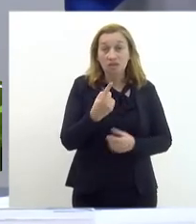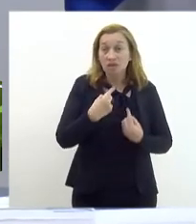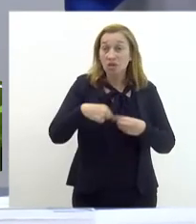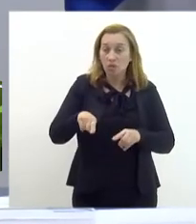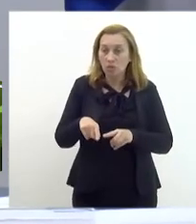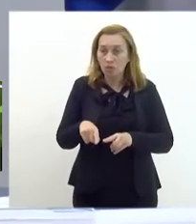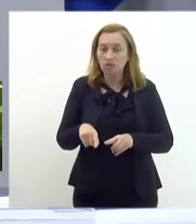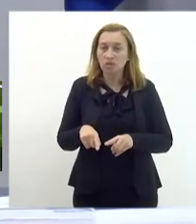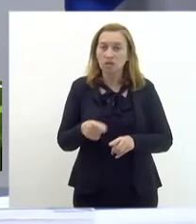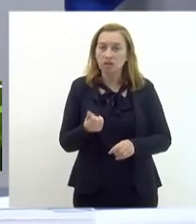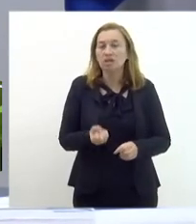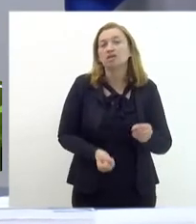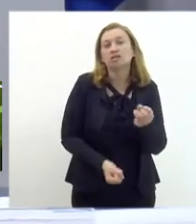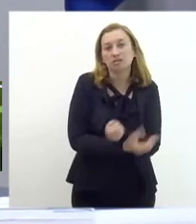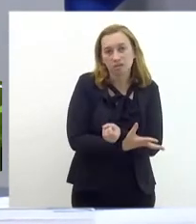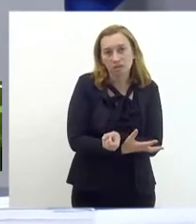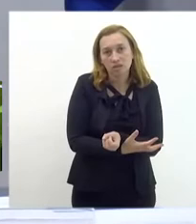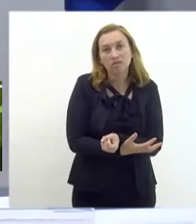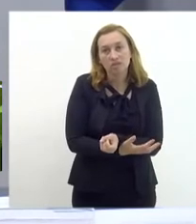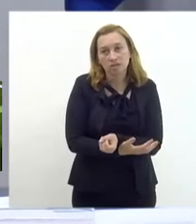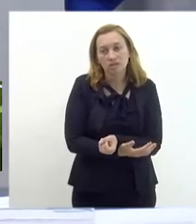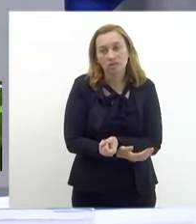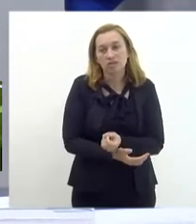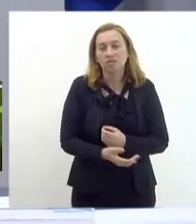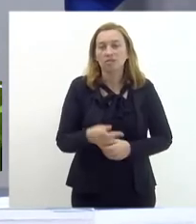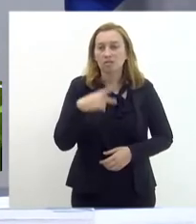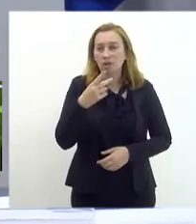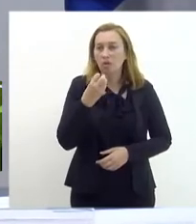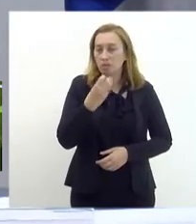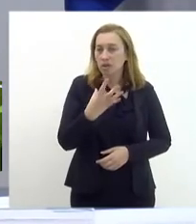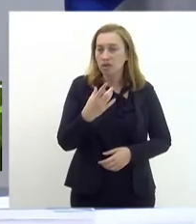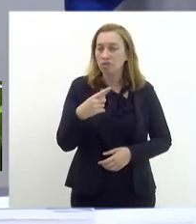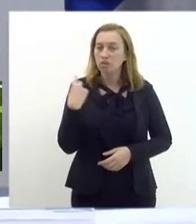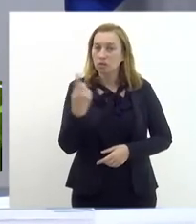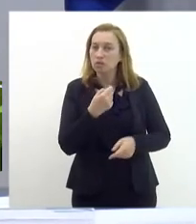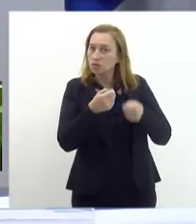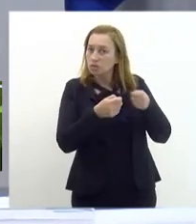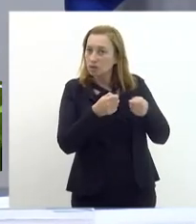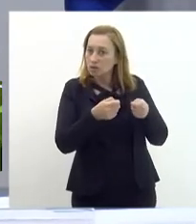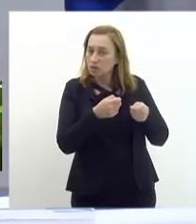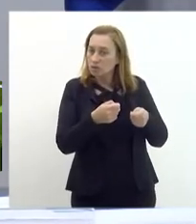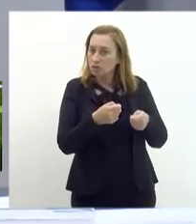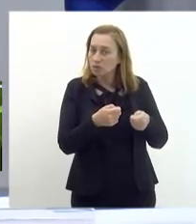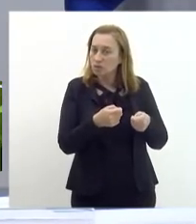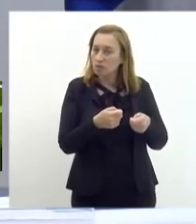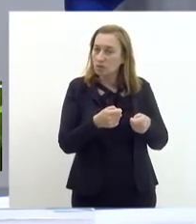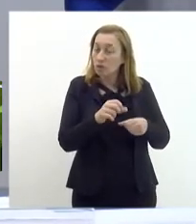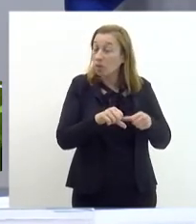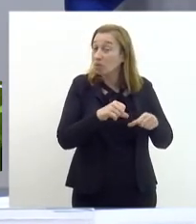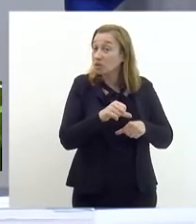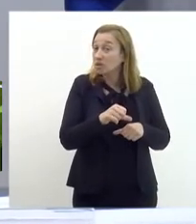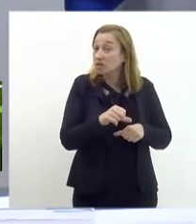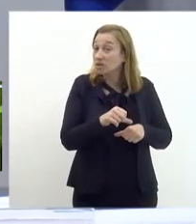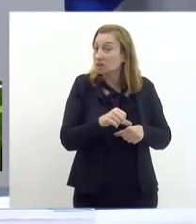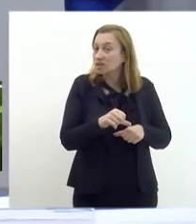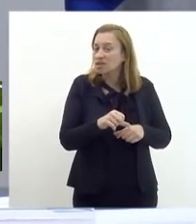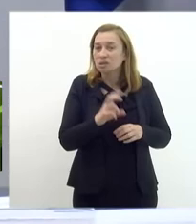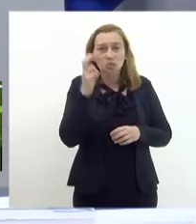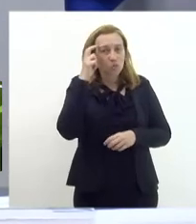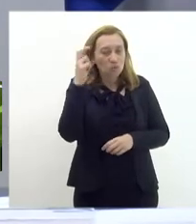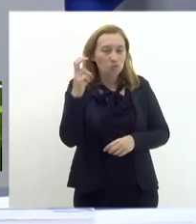a sonegação. E, como disse bem aqui o nosso controlador, é uma mudança de